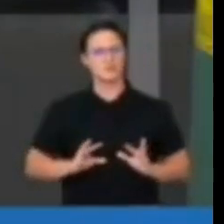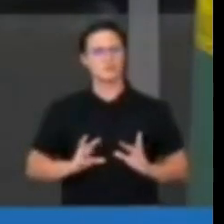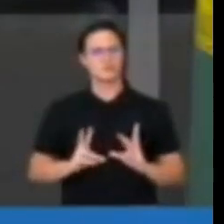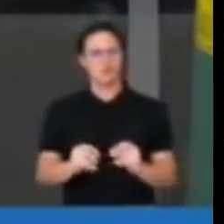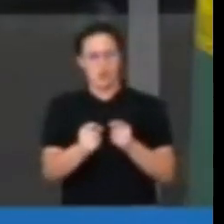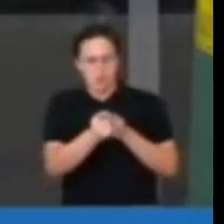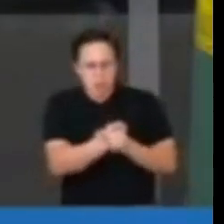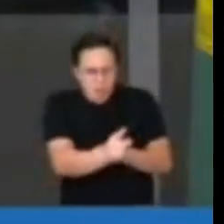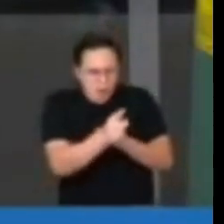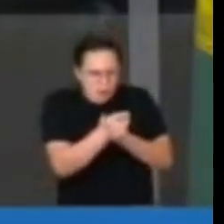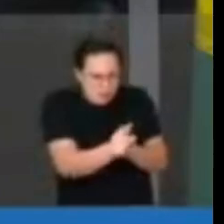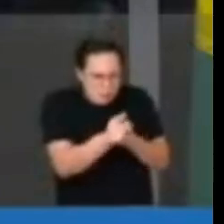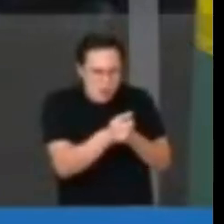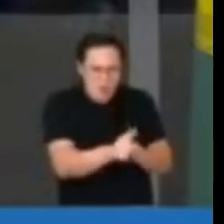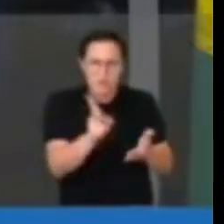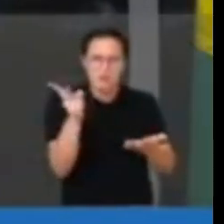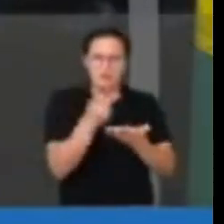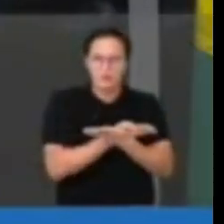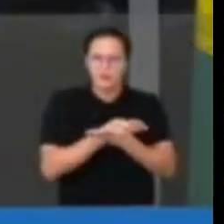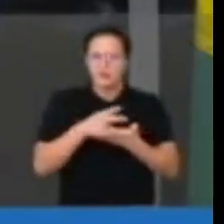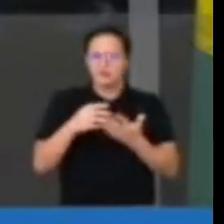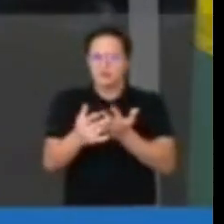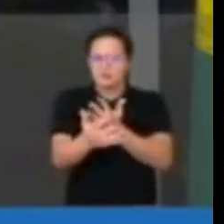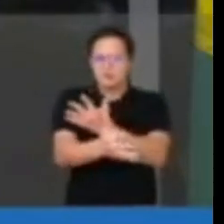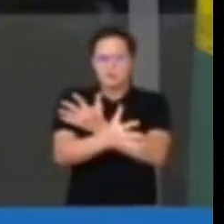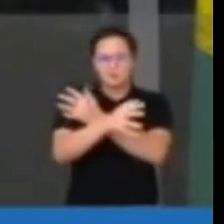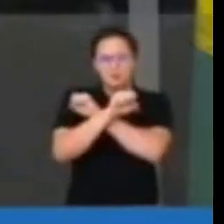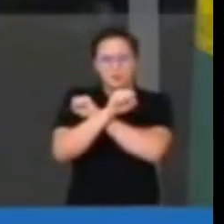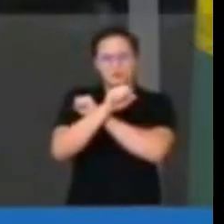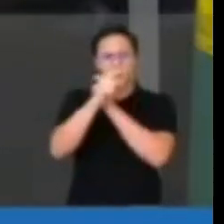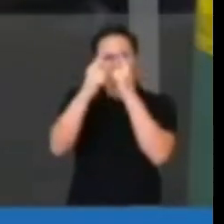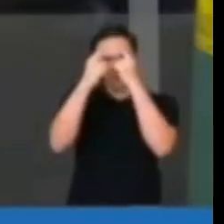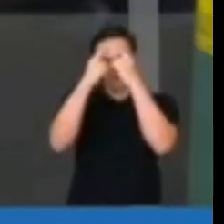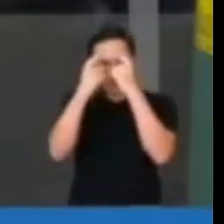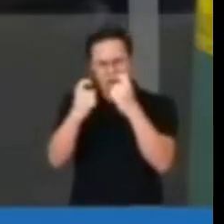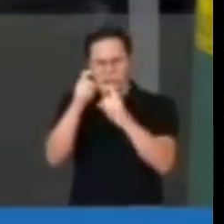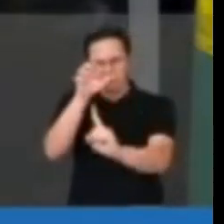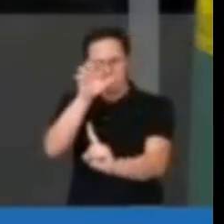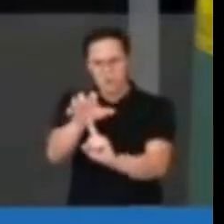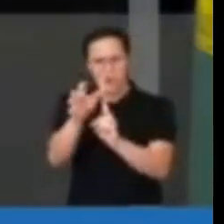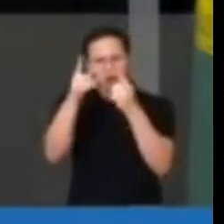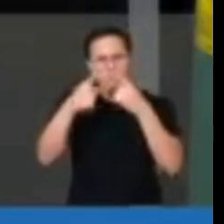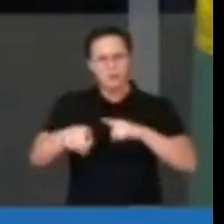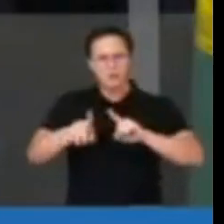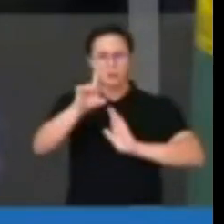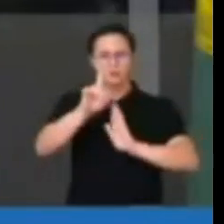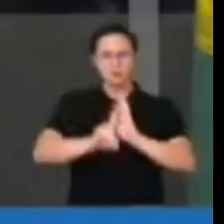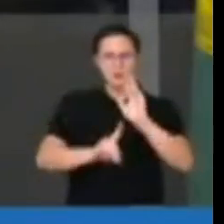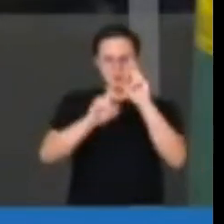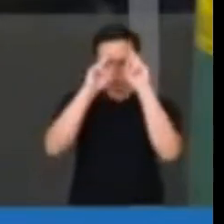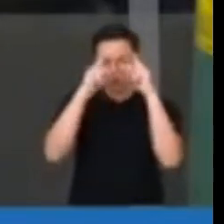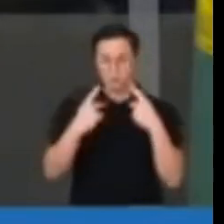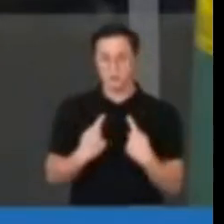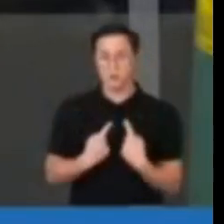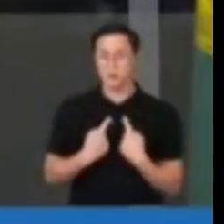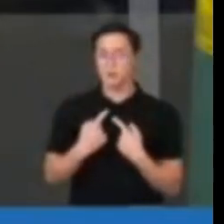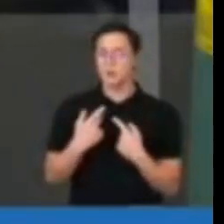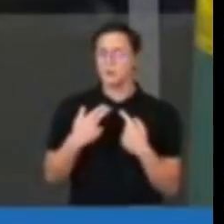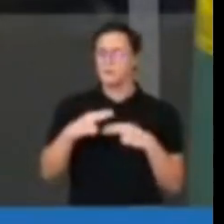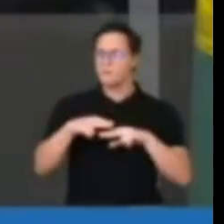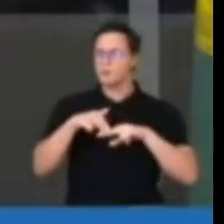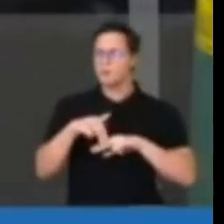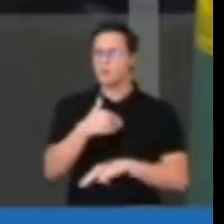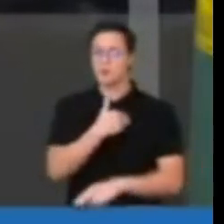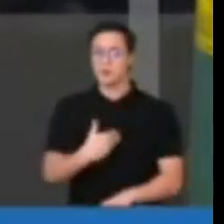contra a oposição, toda censura, toda violação de direitos humanos, e que inclusive, por conta disso, o